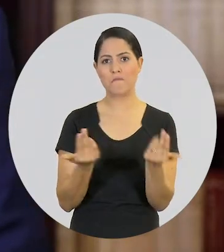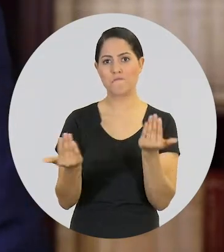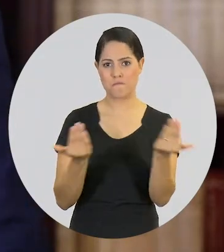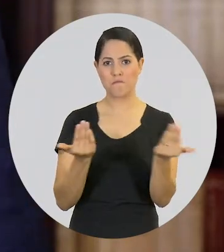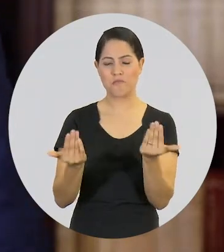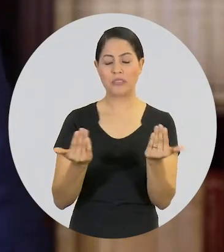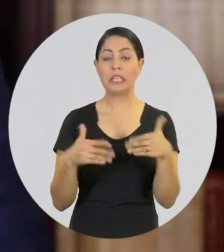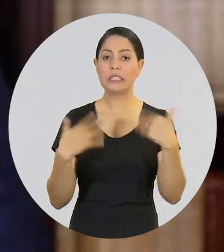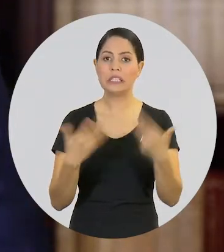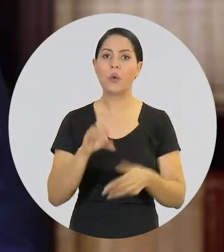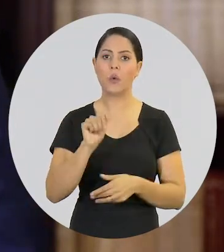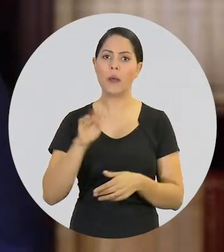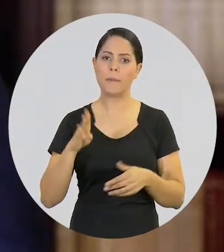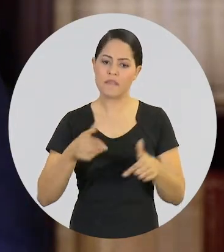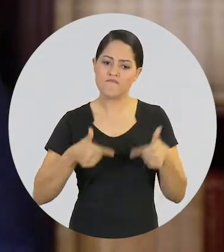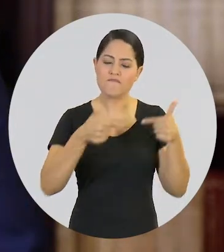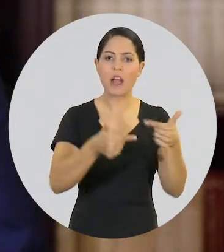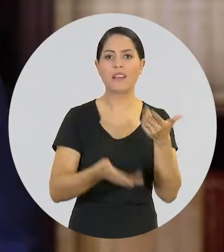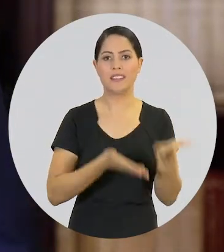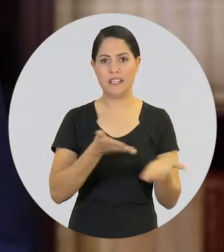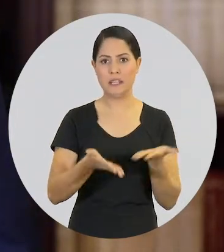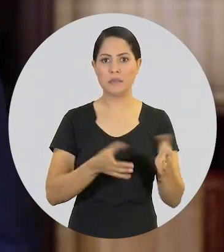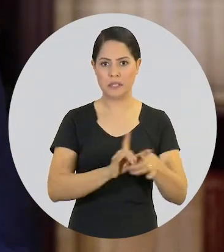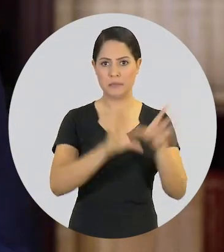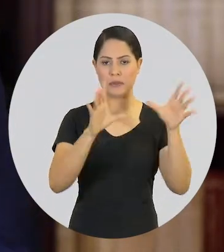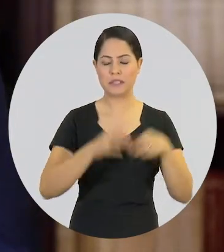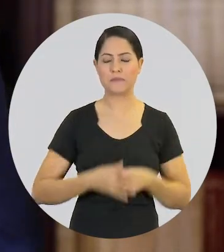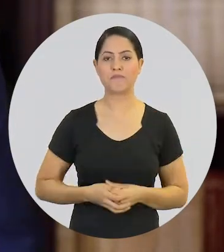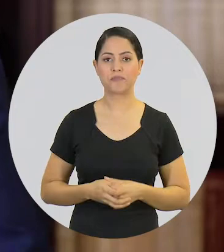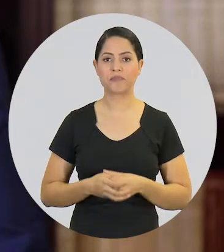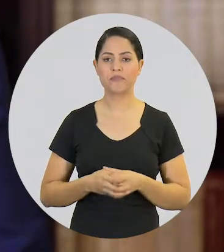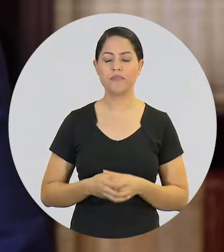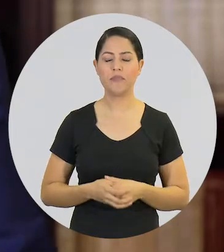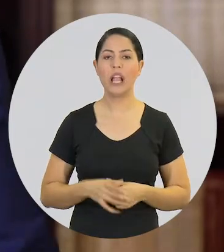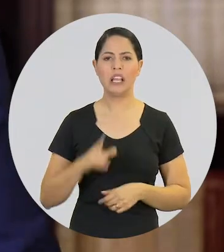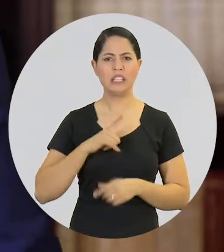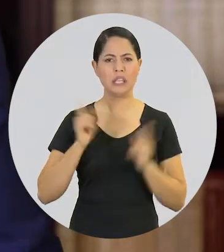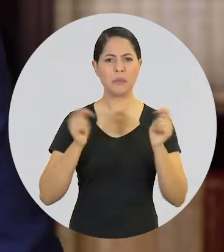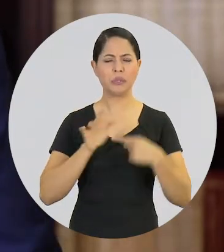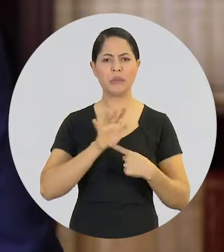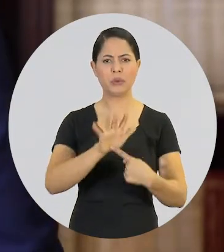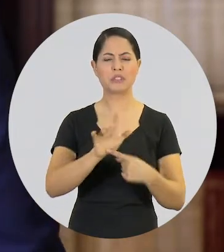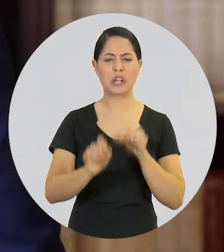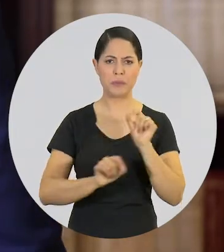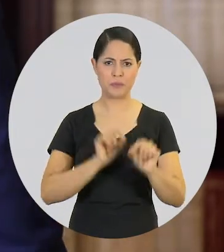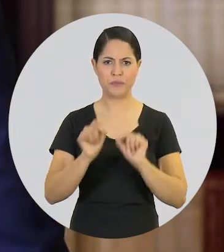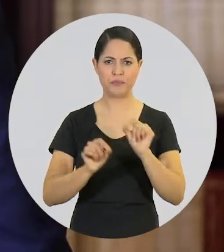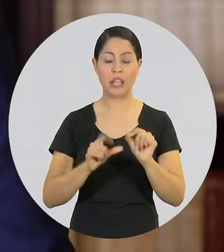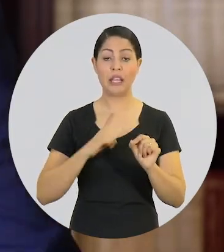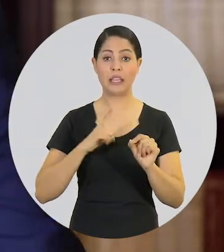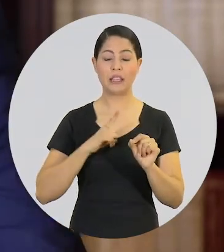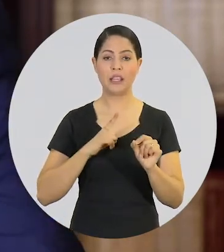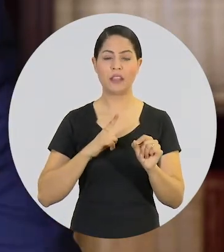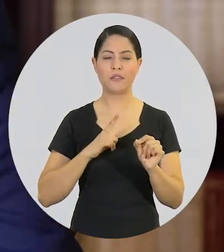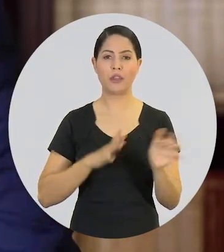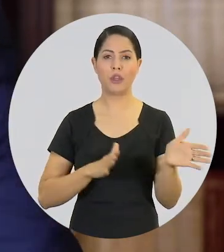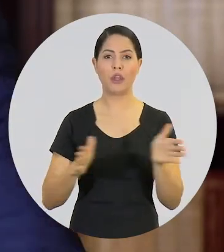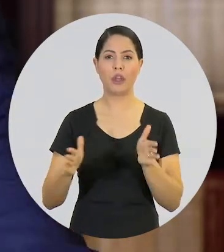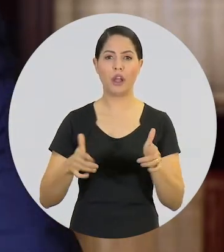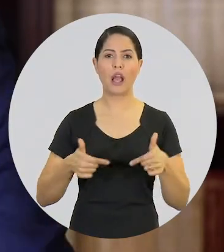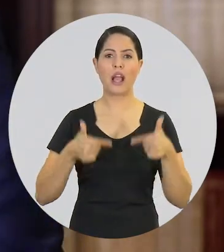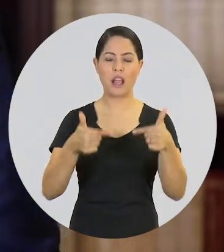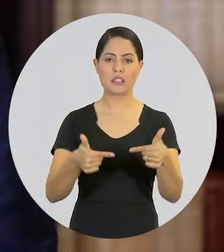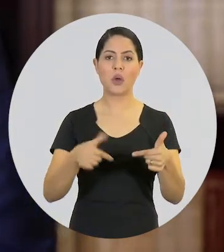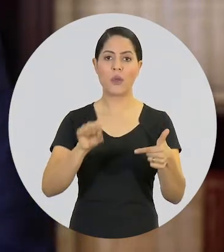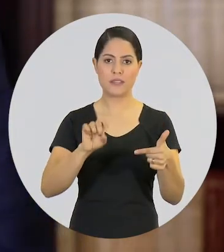não morra. E, portanto, a ordem atua nesse sentido. Ultimamente, eu poderia destacar a última